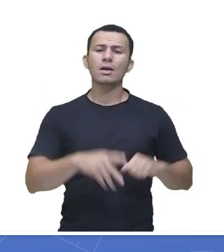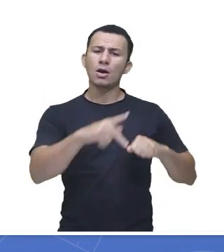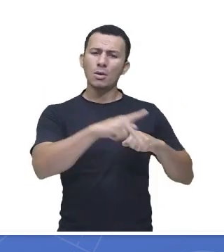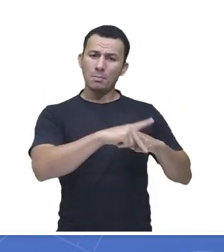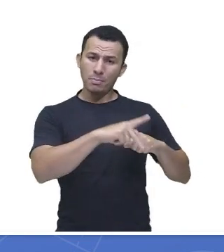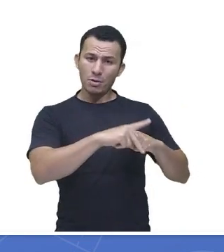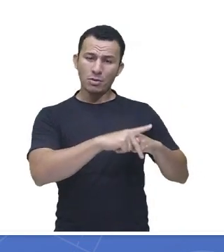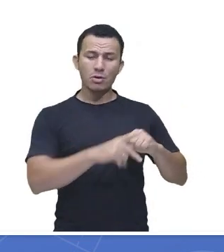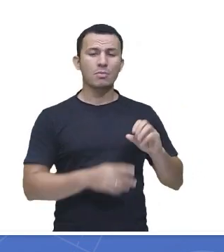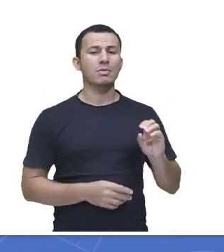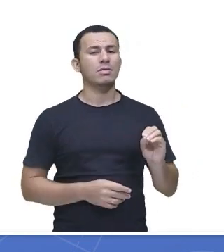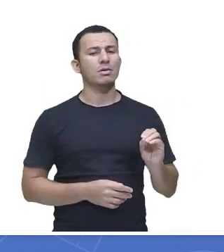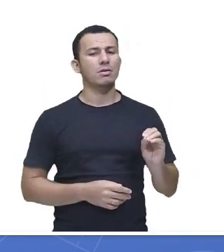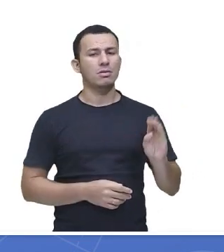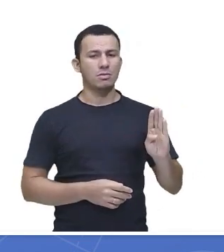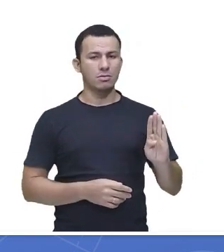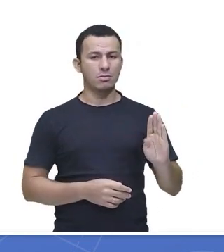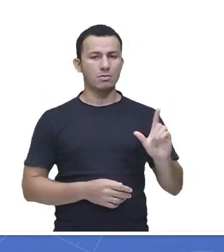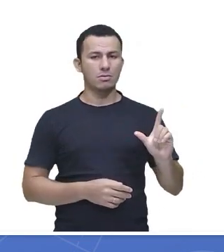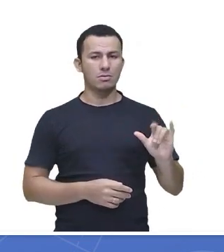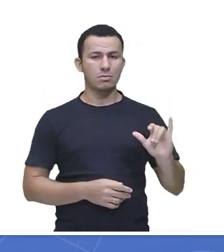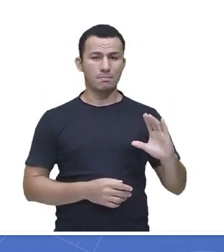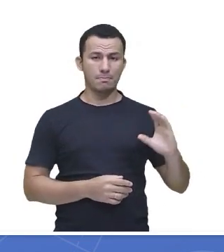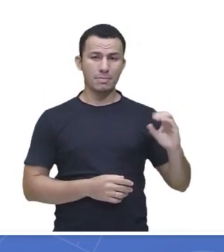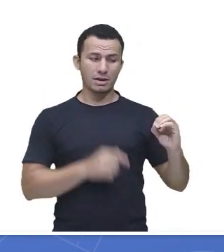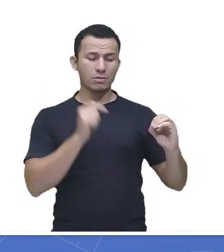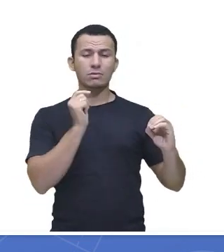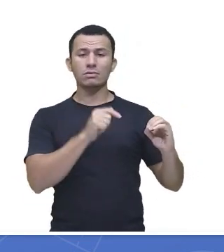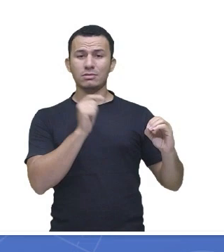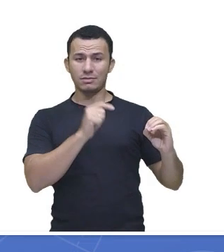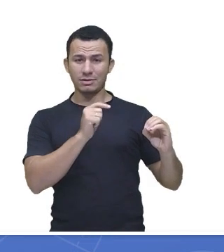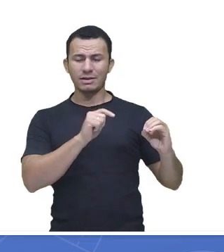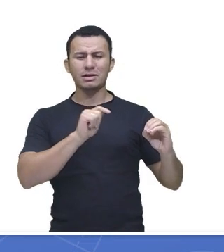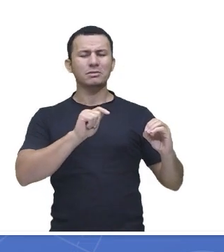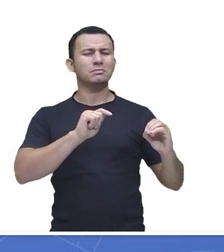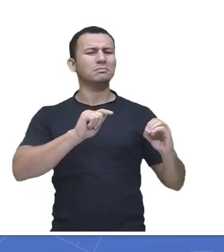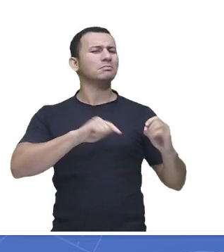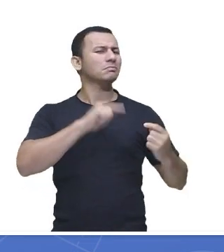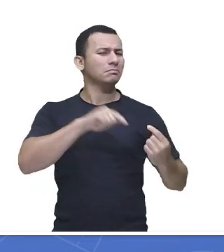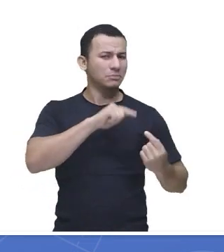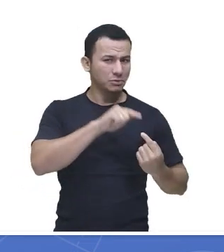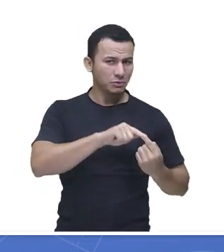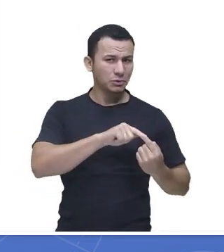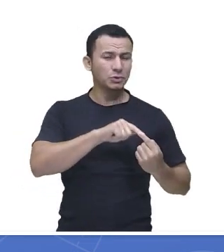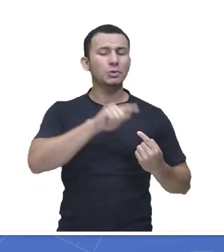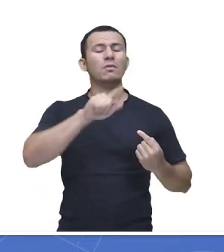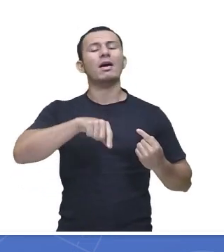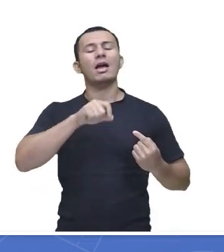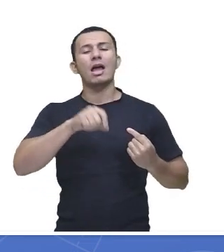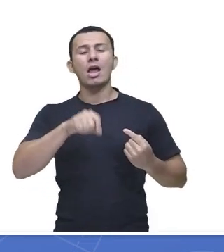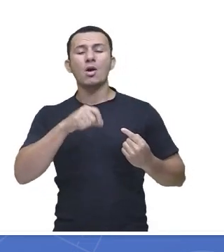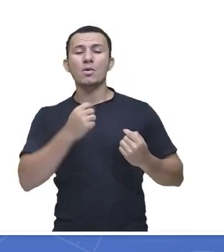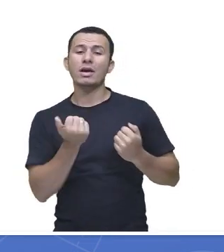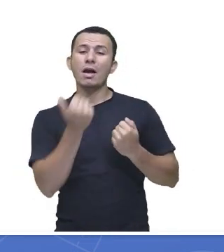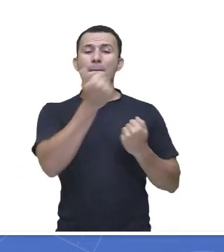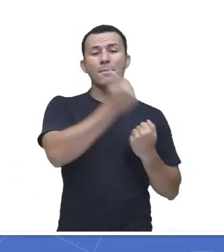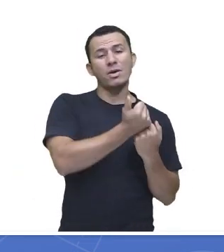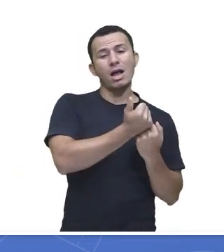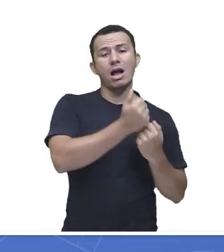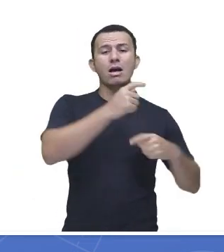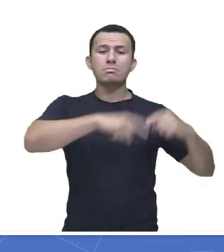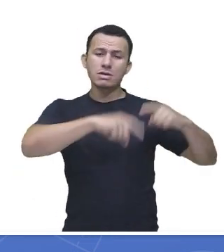oblíquos, eles aparecem para ocupar a função de